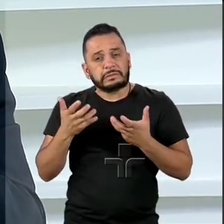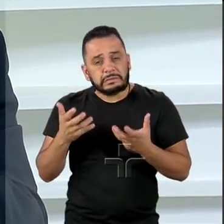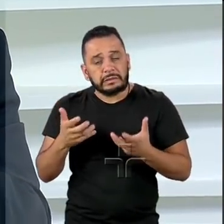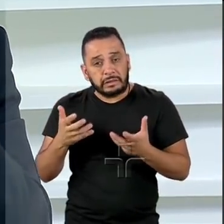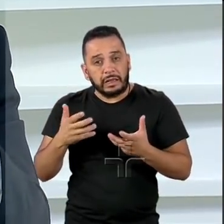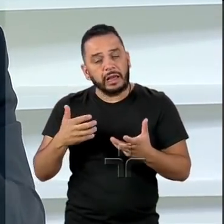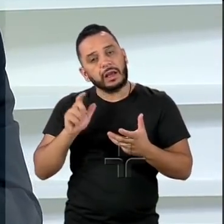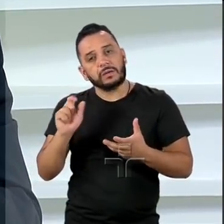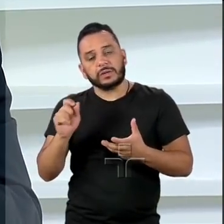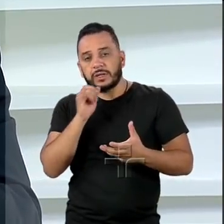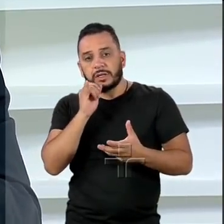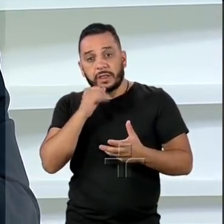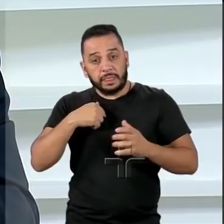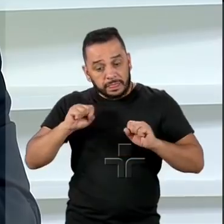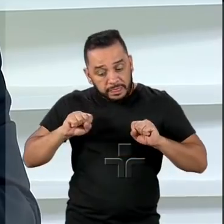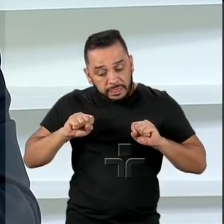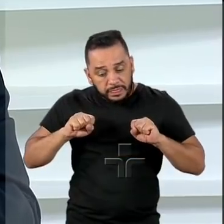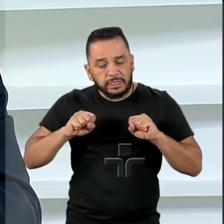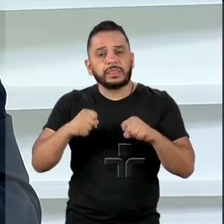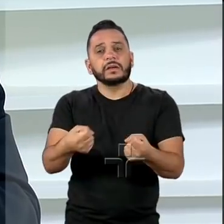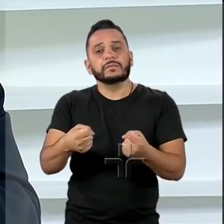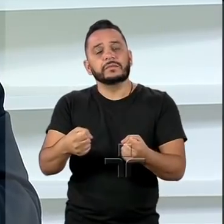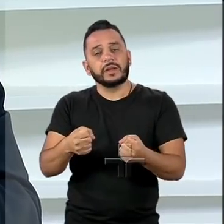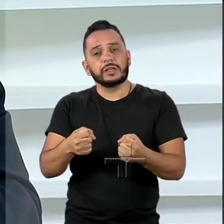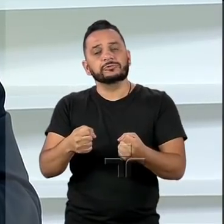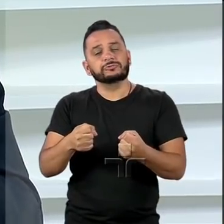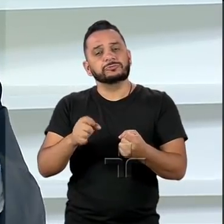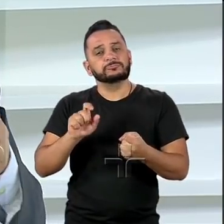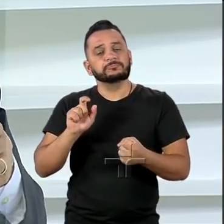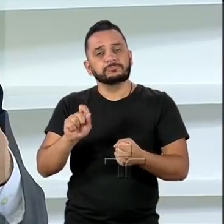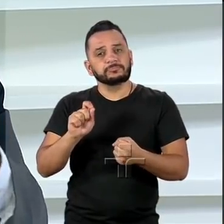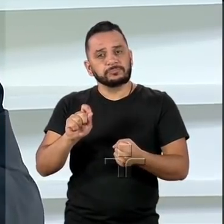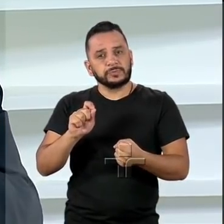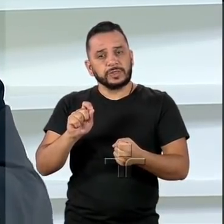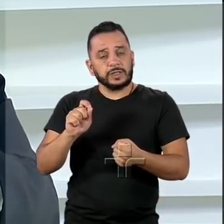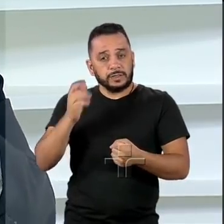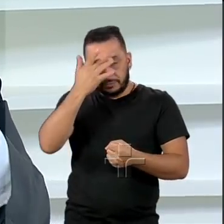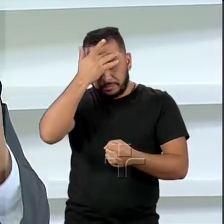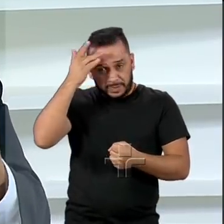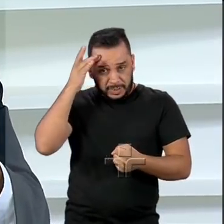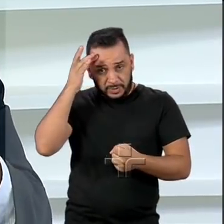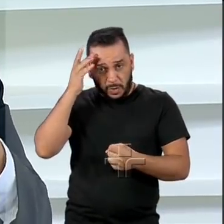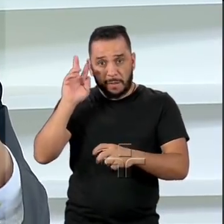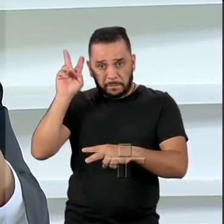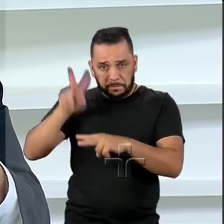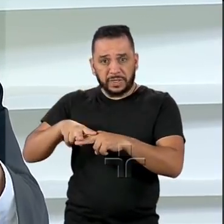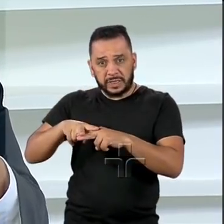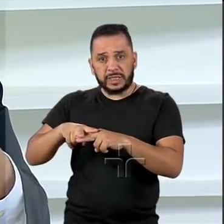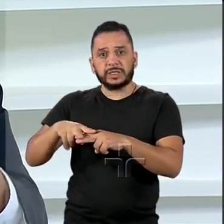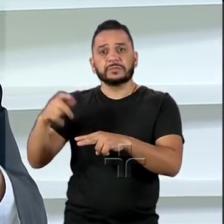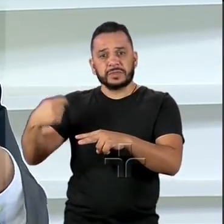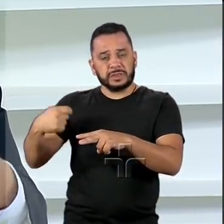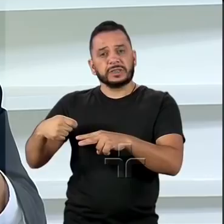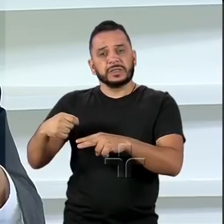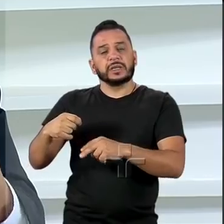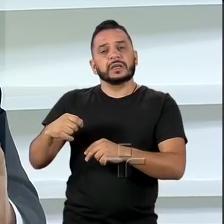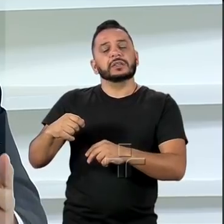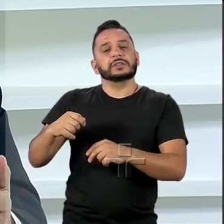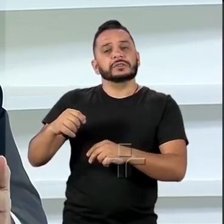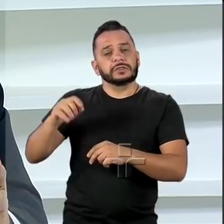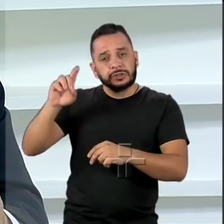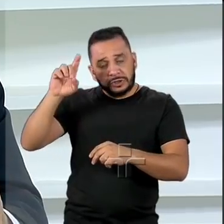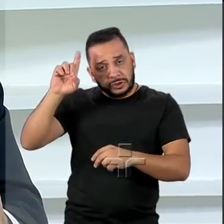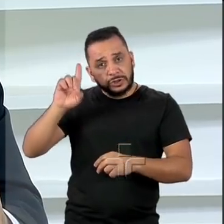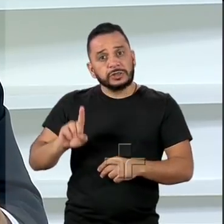que defendem que o preso deve ter o direito de esperar até a